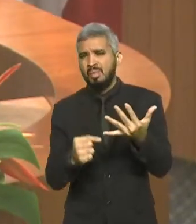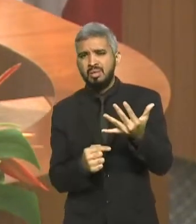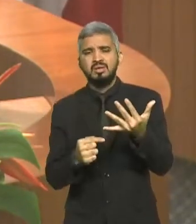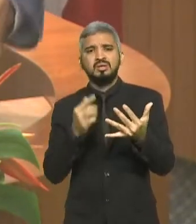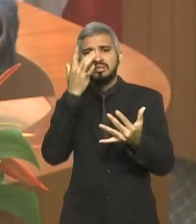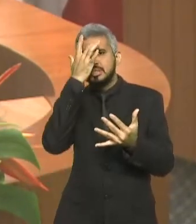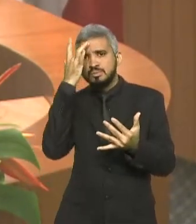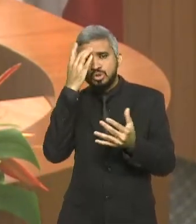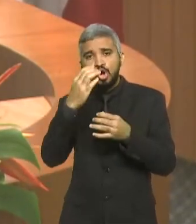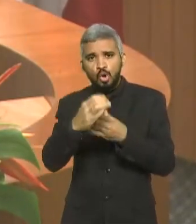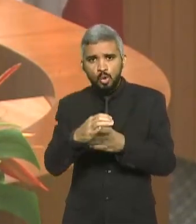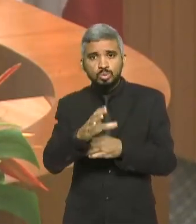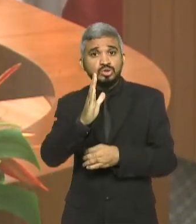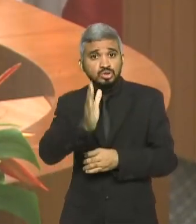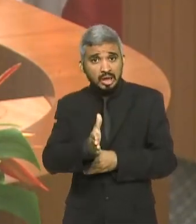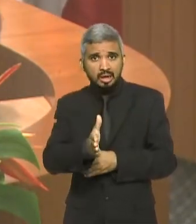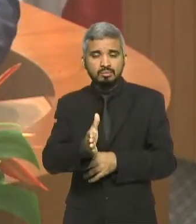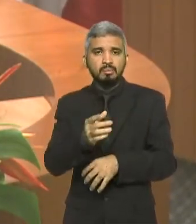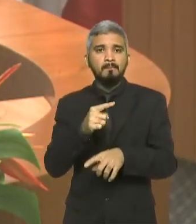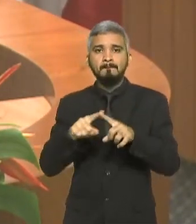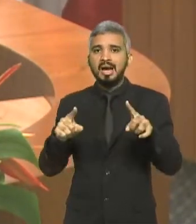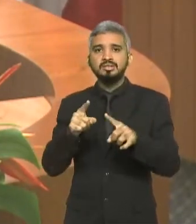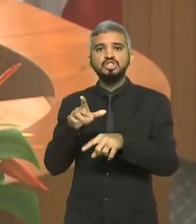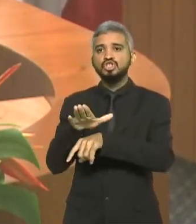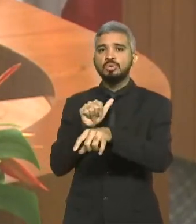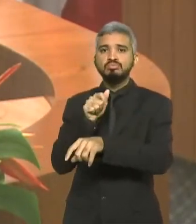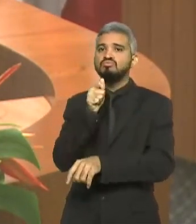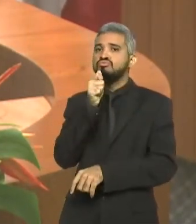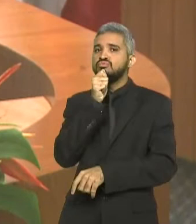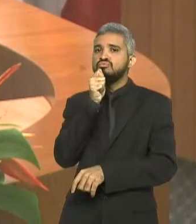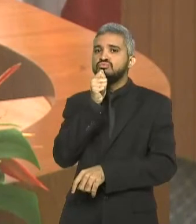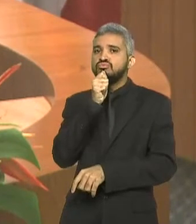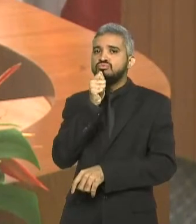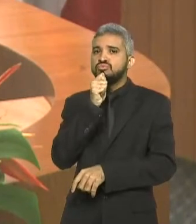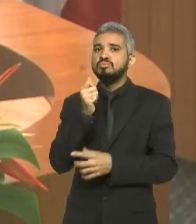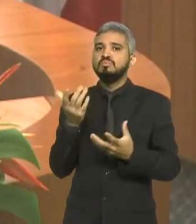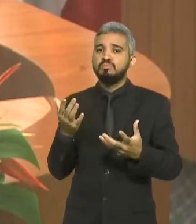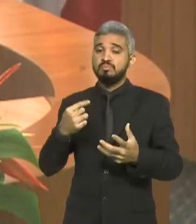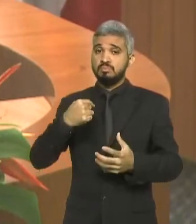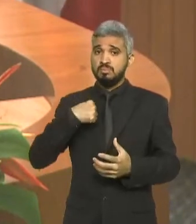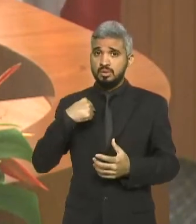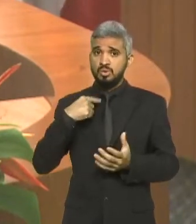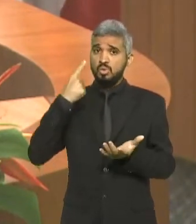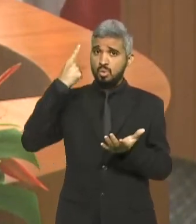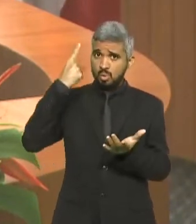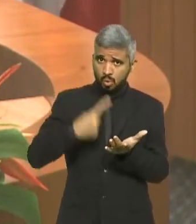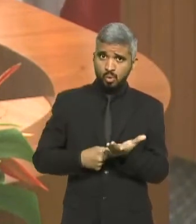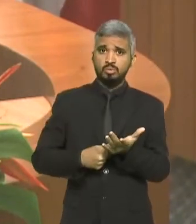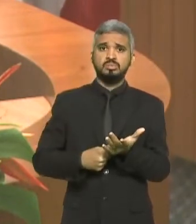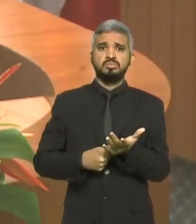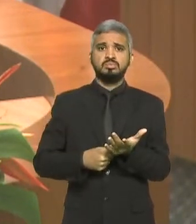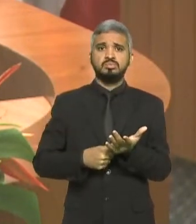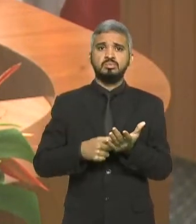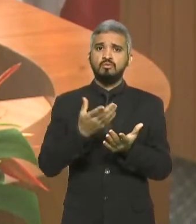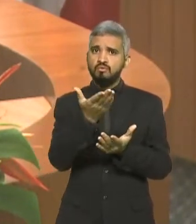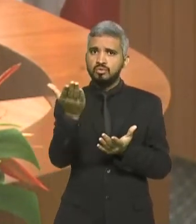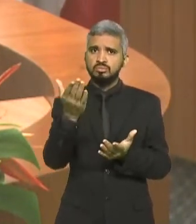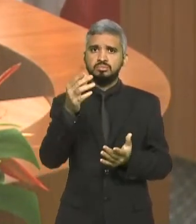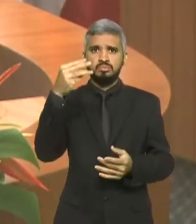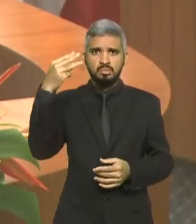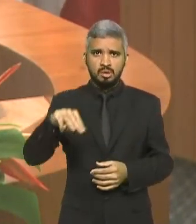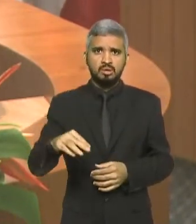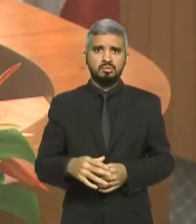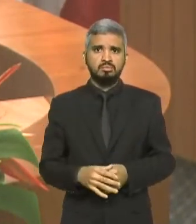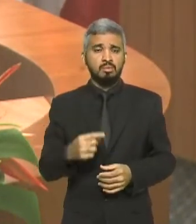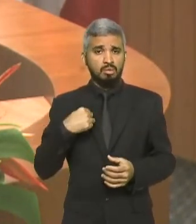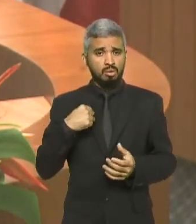nomeação. Então, mais uma vez, o meu compromisso com a população do Estado do Maranhão, o meu compromisso com aqueles que estudam para passar em